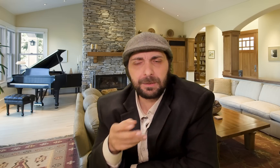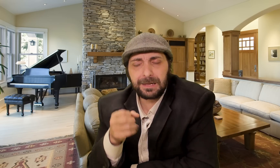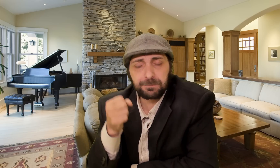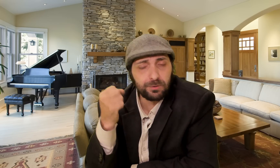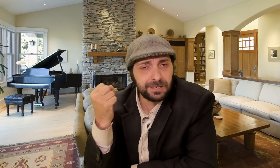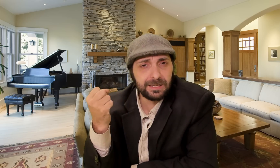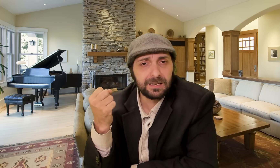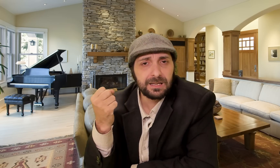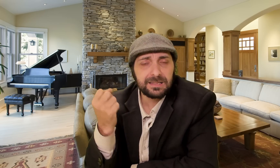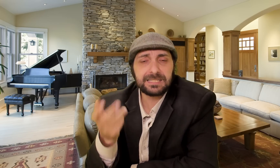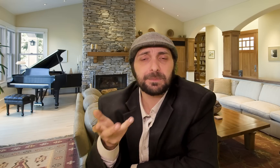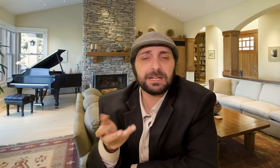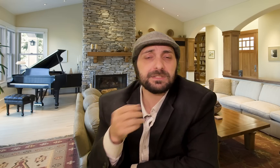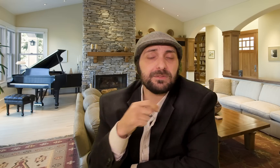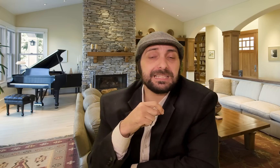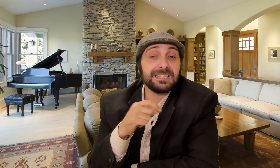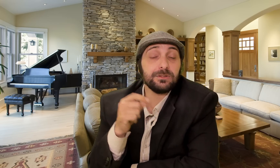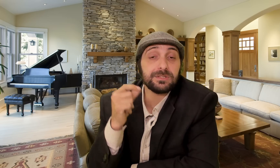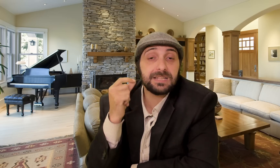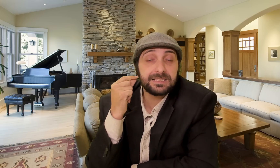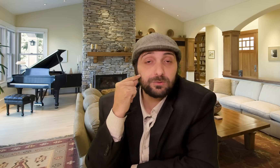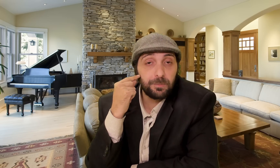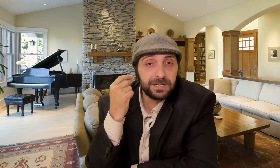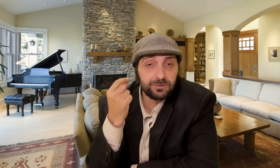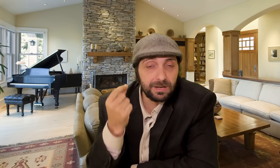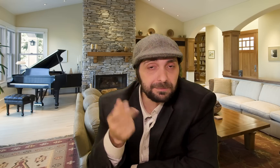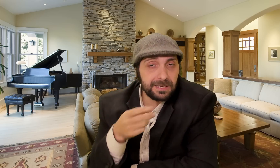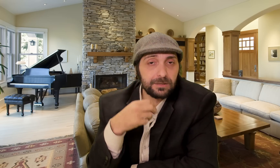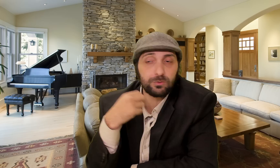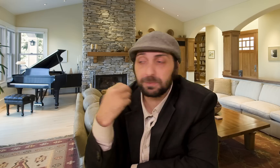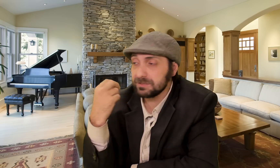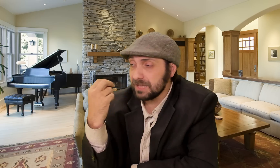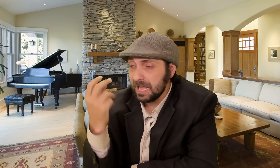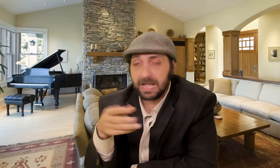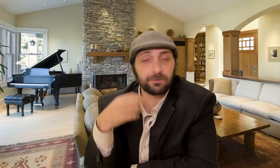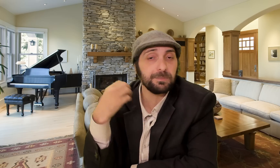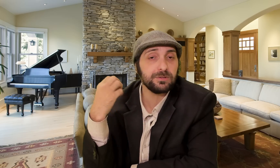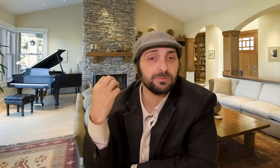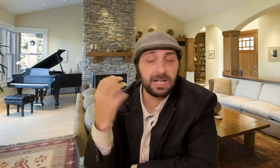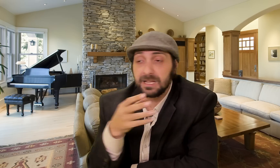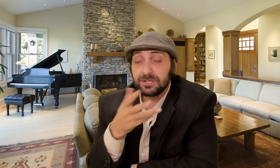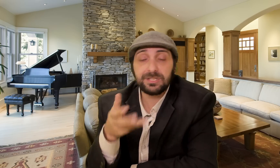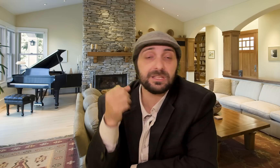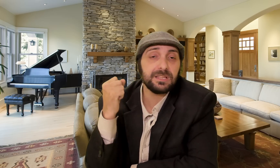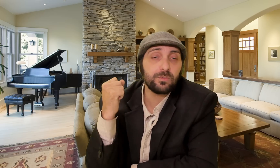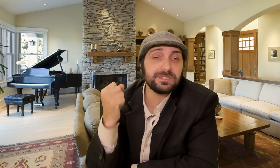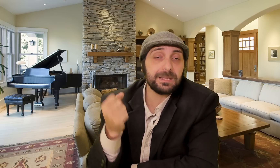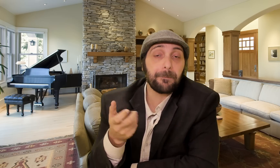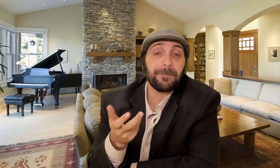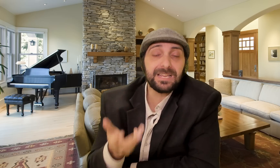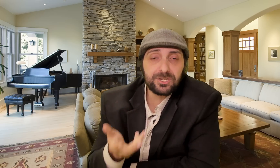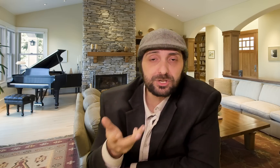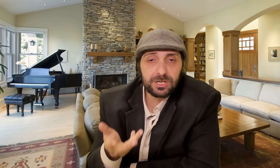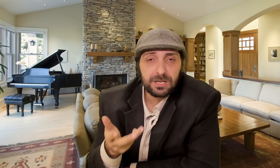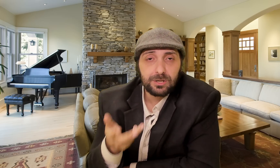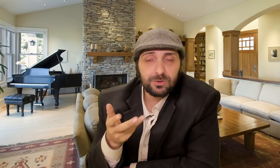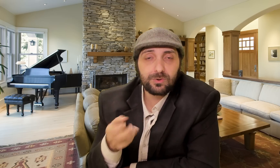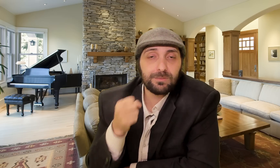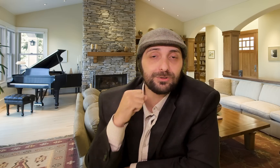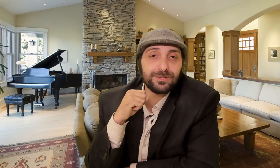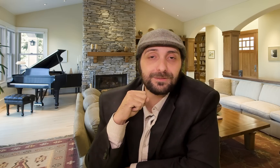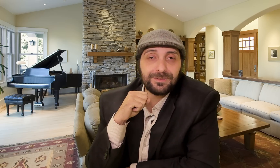inclusive de repasse porque dessa maneira você não vai ter tanta oscilação no preço do alimento no preço da água no preço do gás de tanta coisa que depende